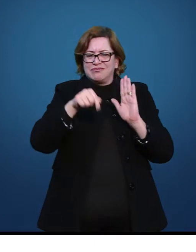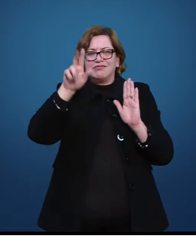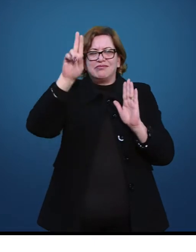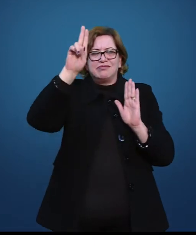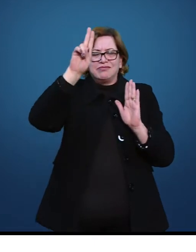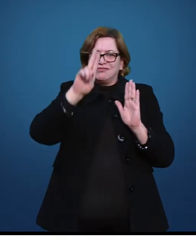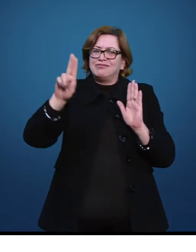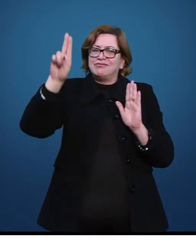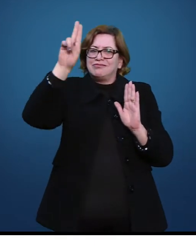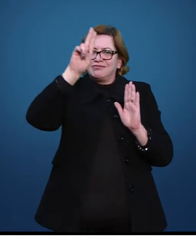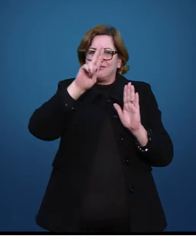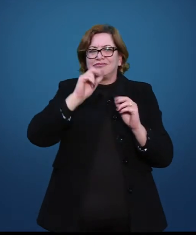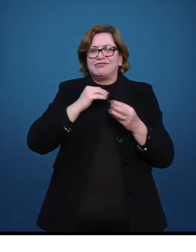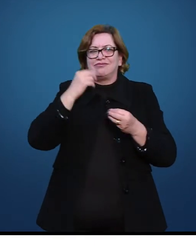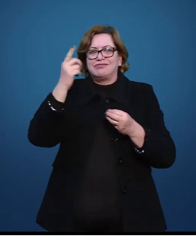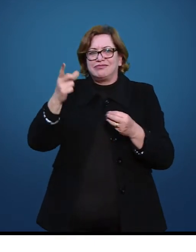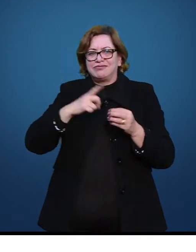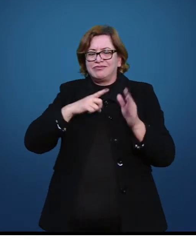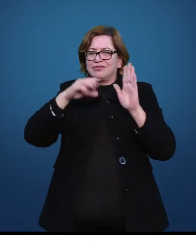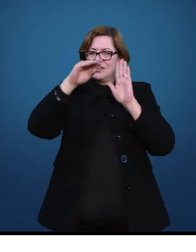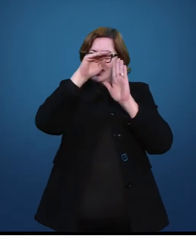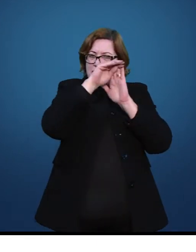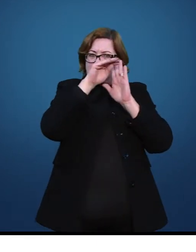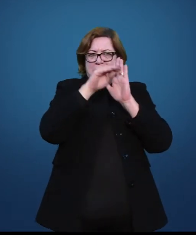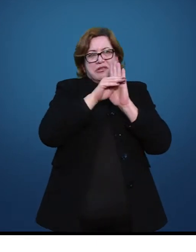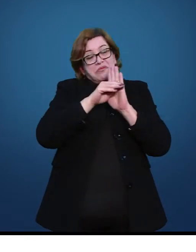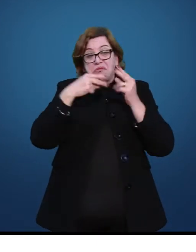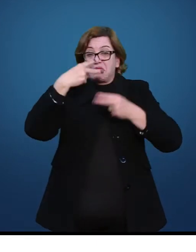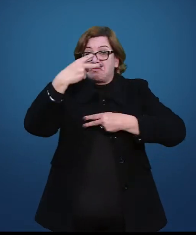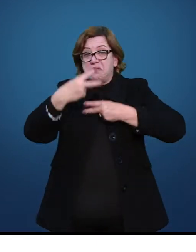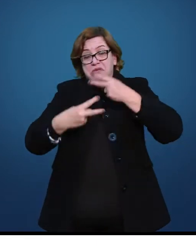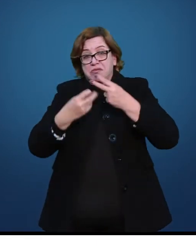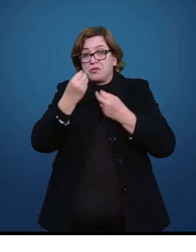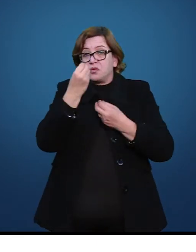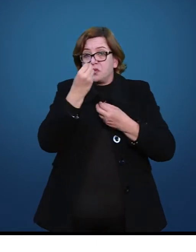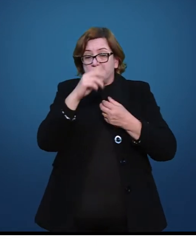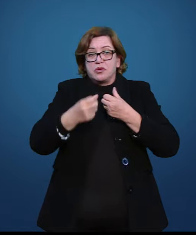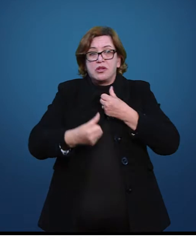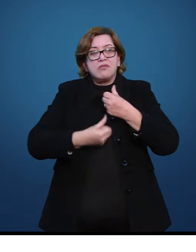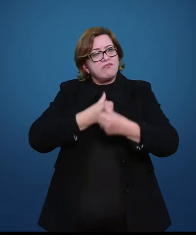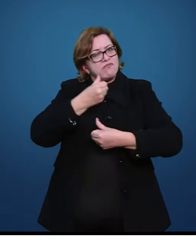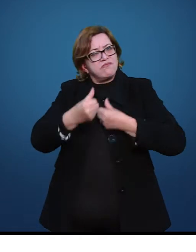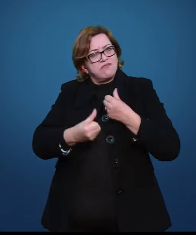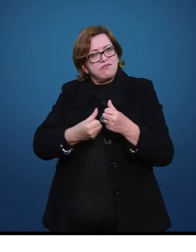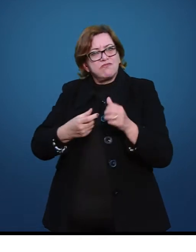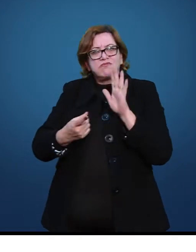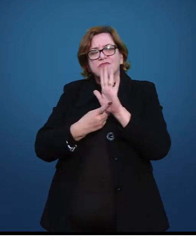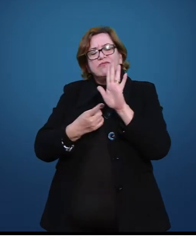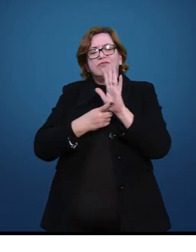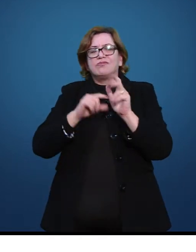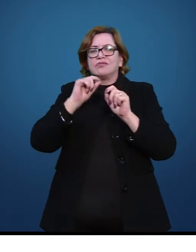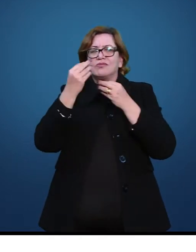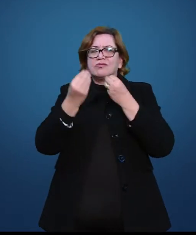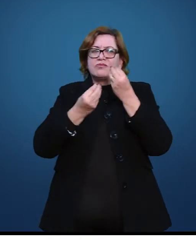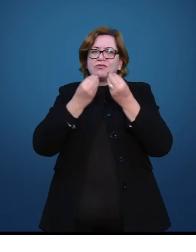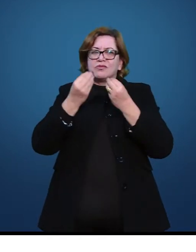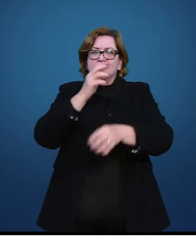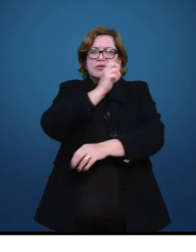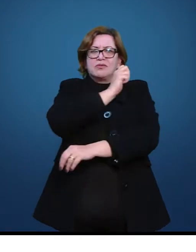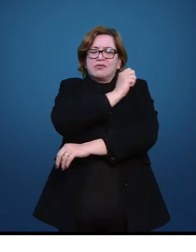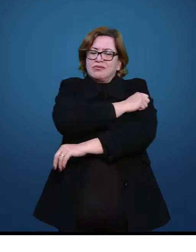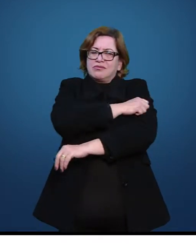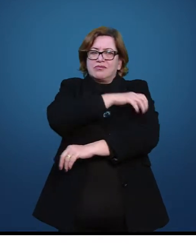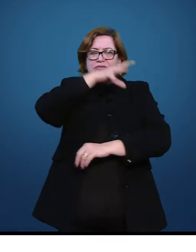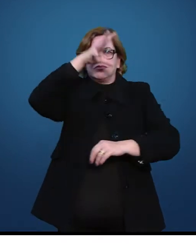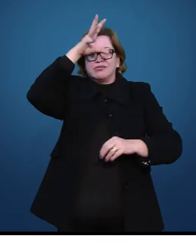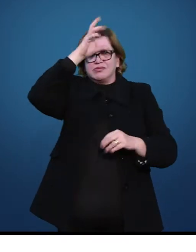exemplo, nós temos um planejamento, seja bimestral ou semestral, que vai também dizer a forma com que os alunos vão